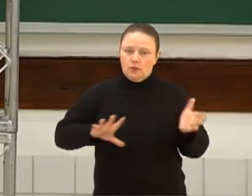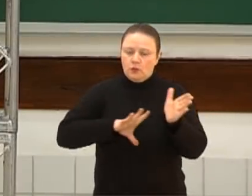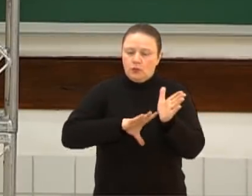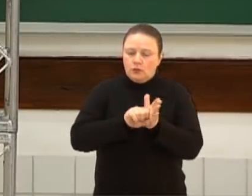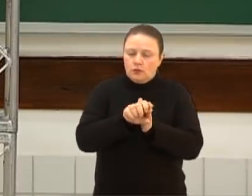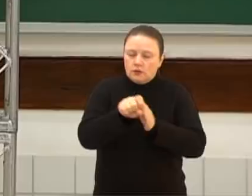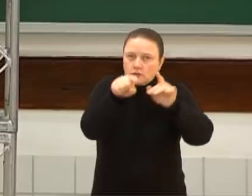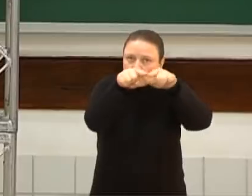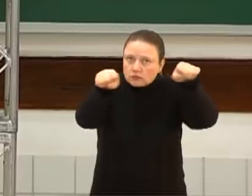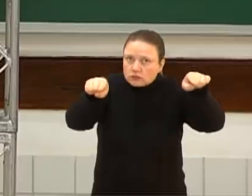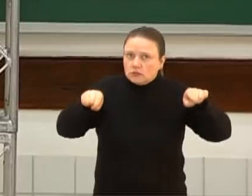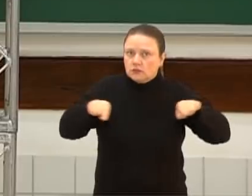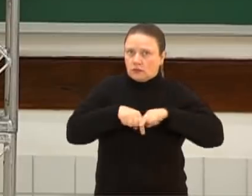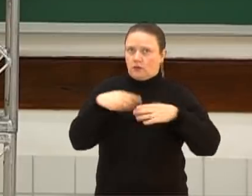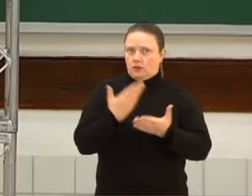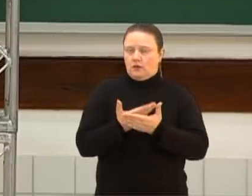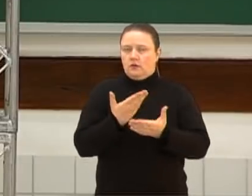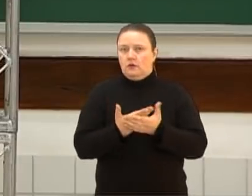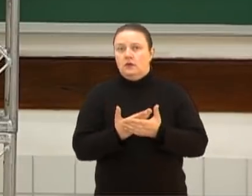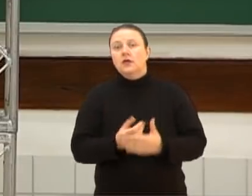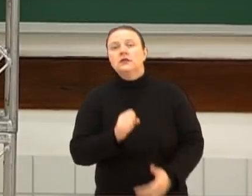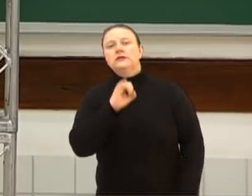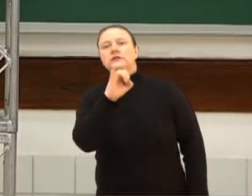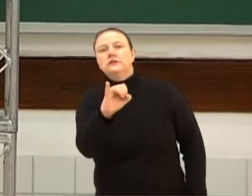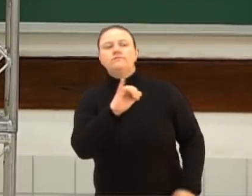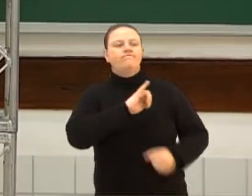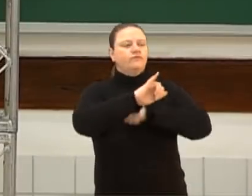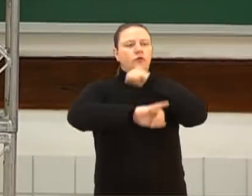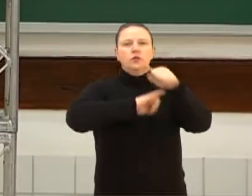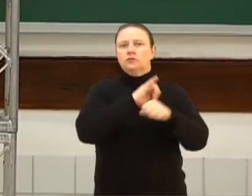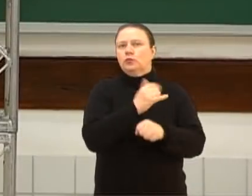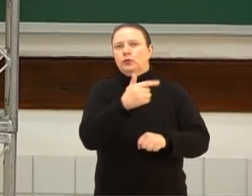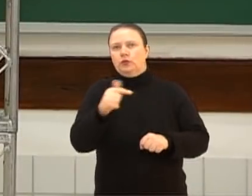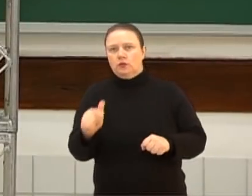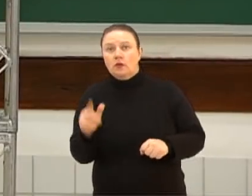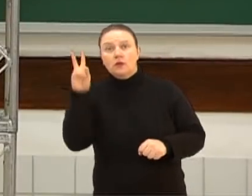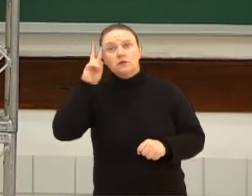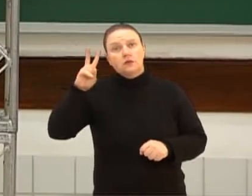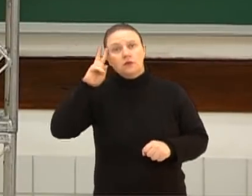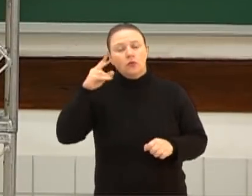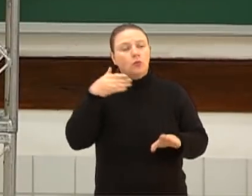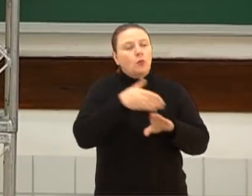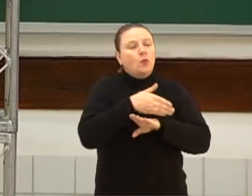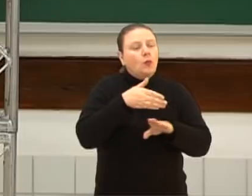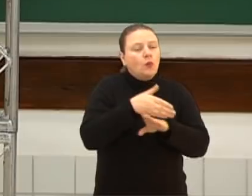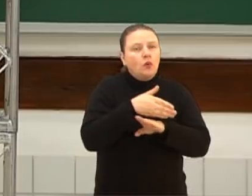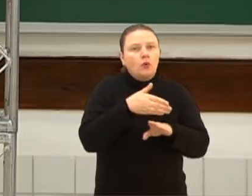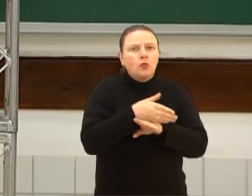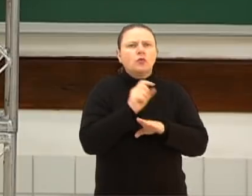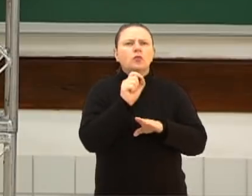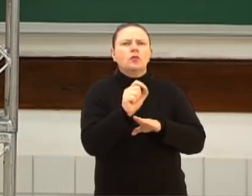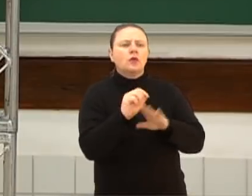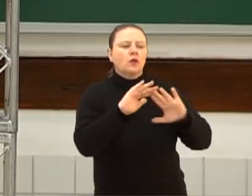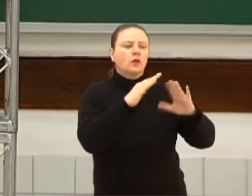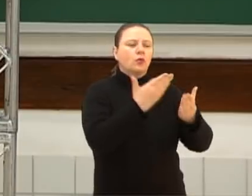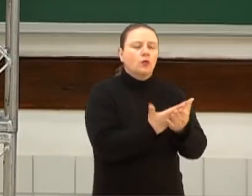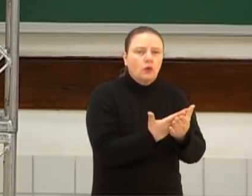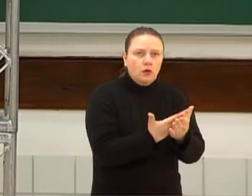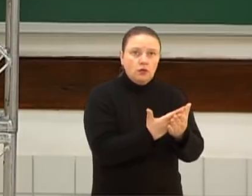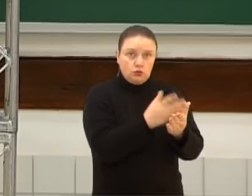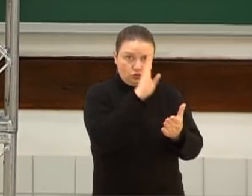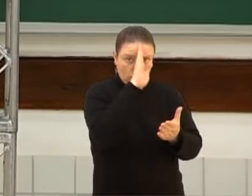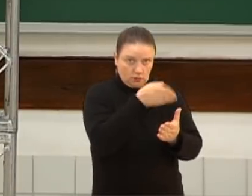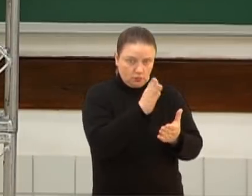Classroom, ok? E também aqueles alunos que não têm acesso, lembrem de sempre estar buscando as suas atividades no